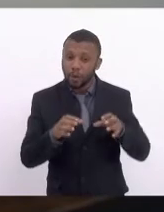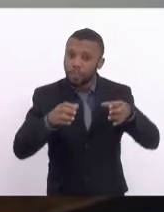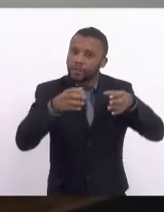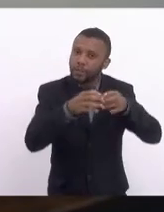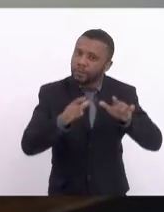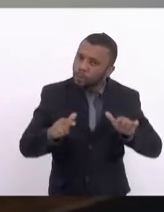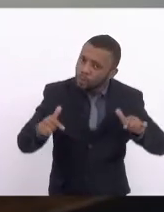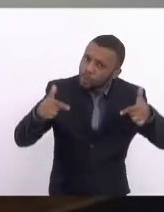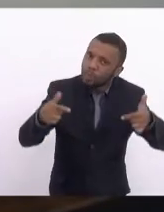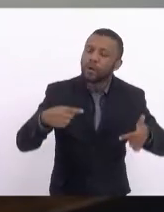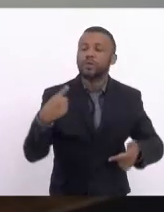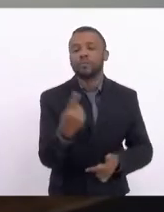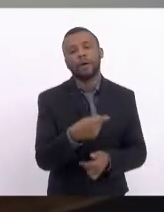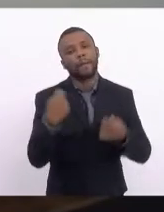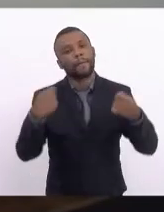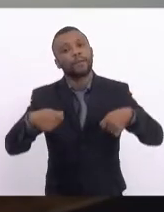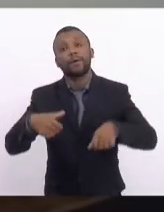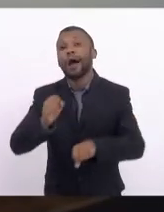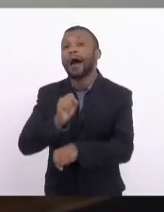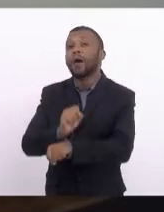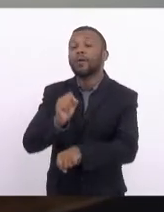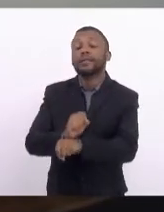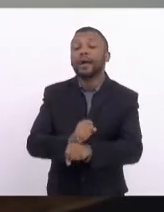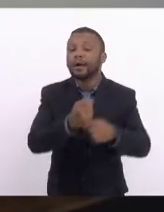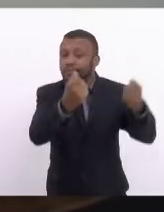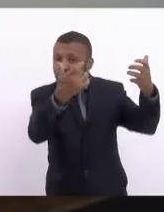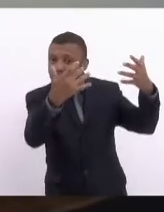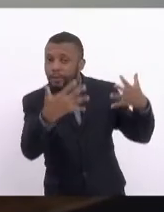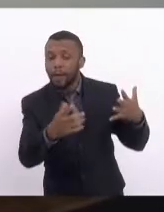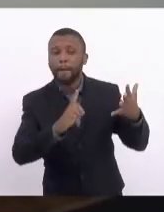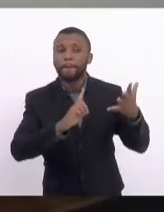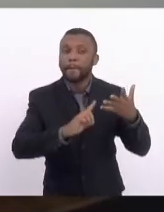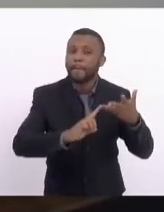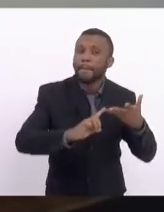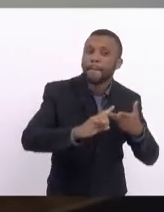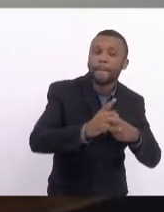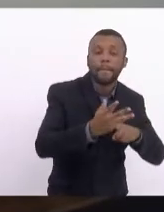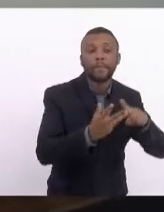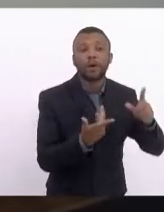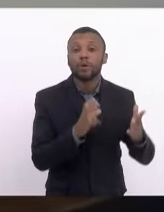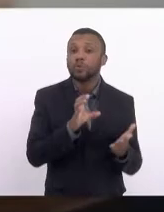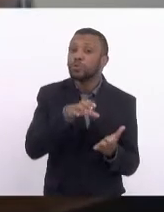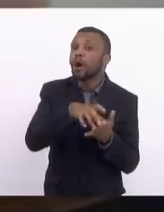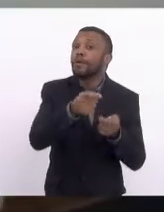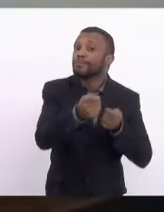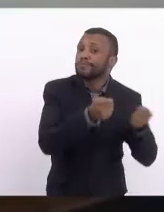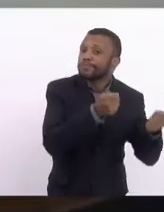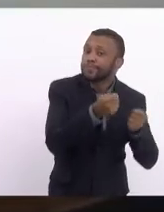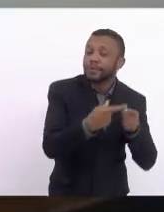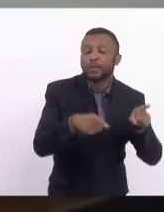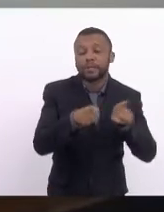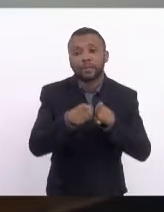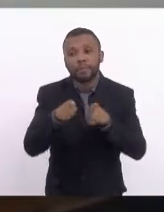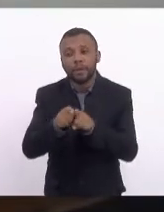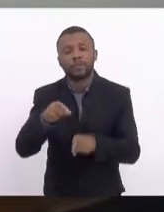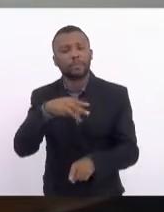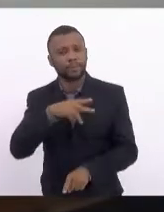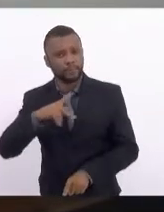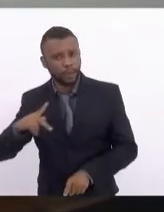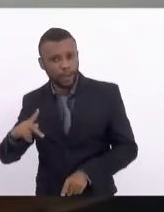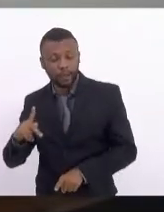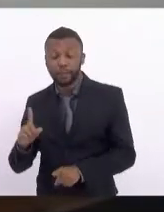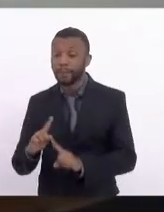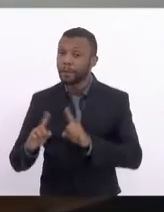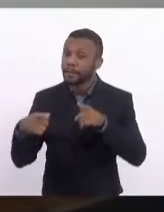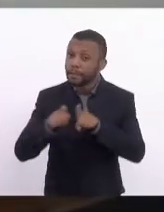agora assim, os esclarecimentos, não só dos órgãos de controle, o MP em particular, que já acompanha a matéria, mas da própria